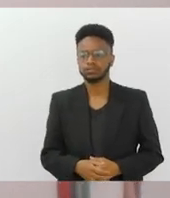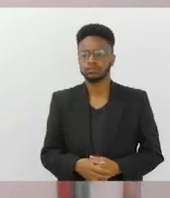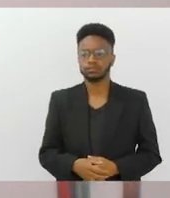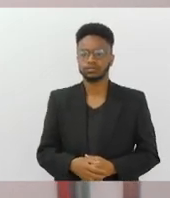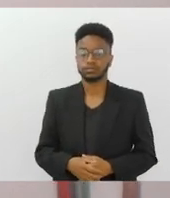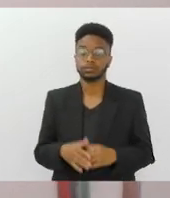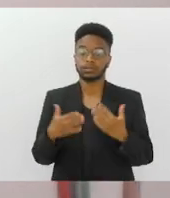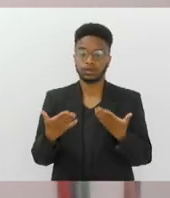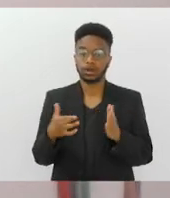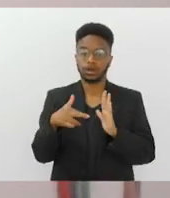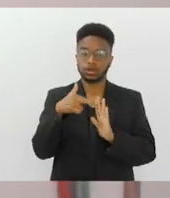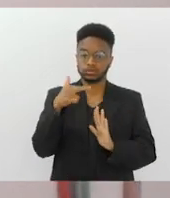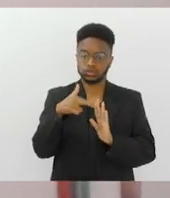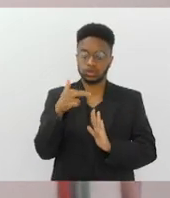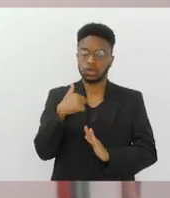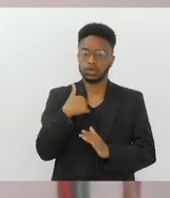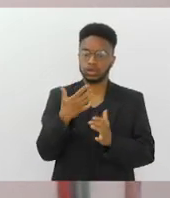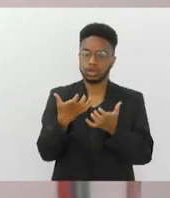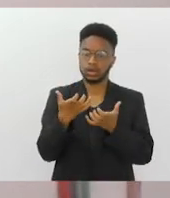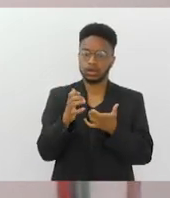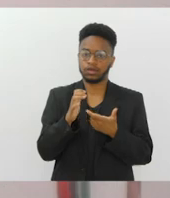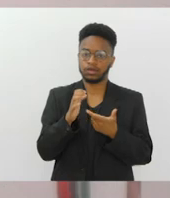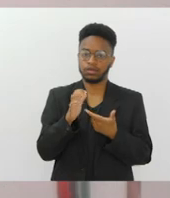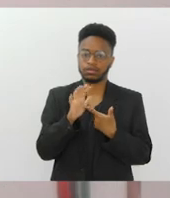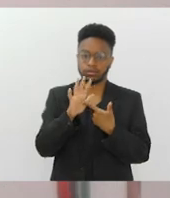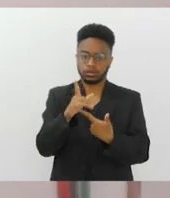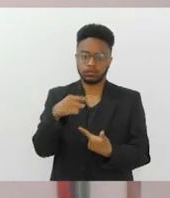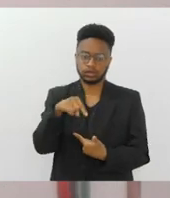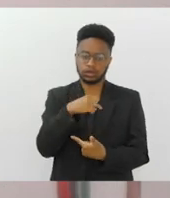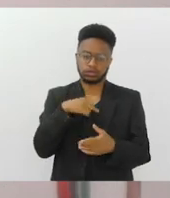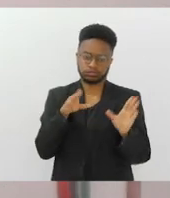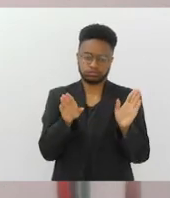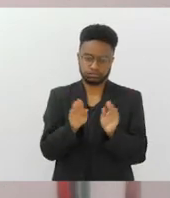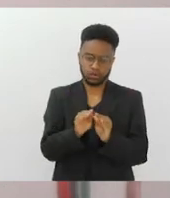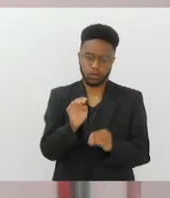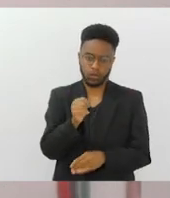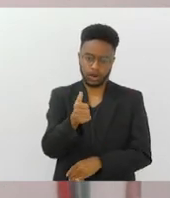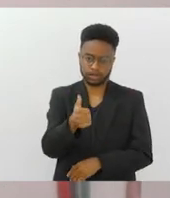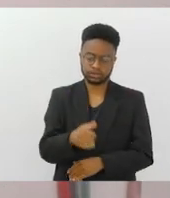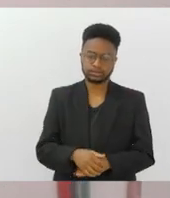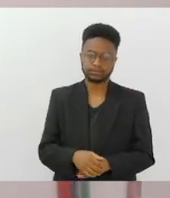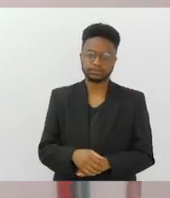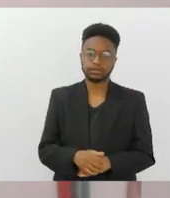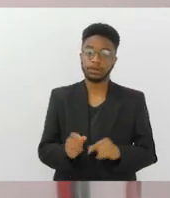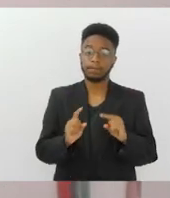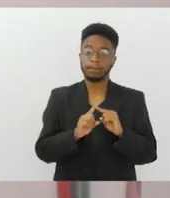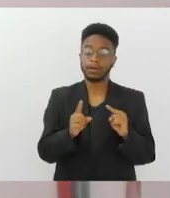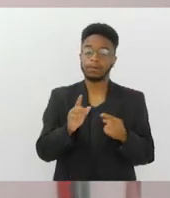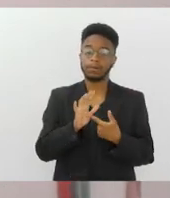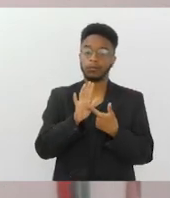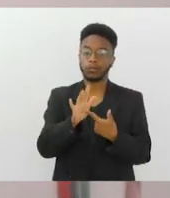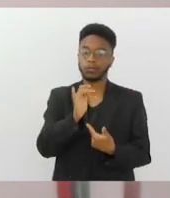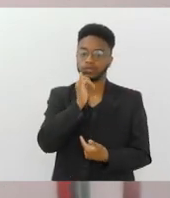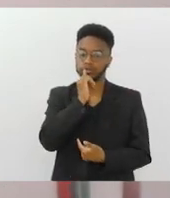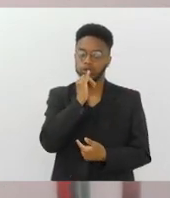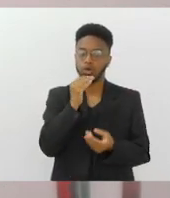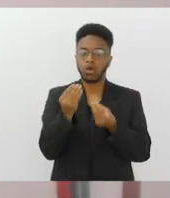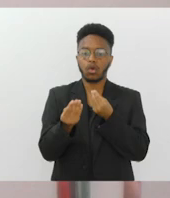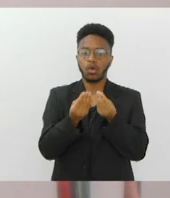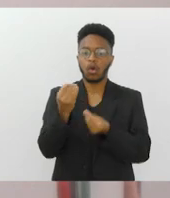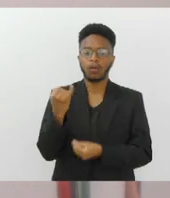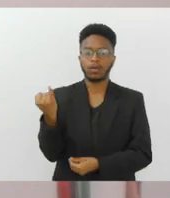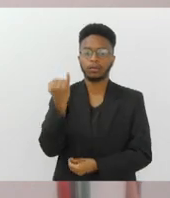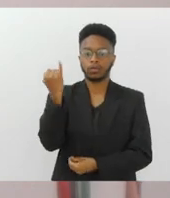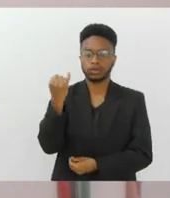essa resolução que eu queria falar um pouquinho mais, só para concluir a minha fala, ela vai falar, por exemplo, sobre a importância de a gente